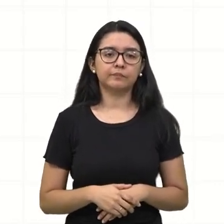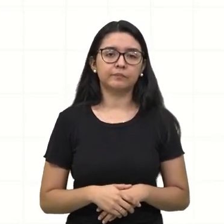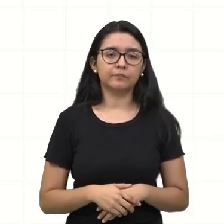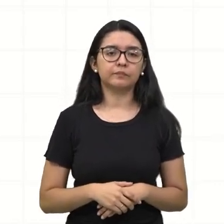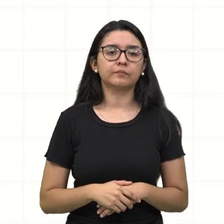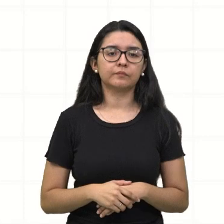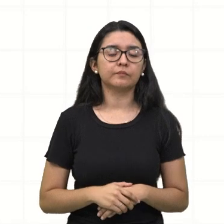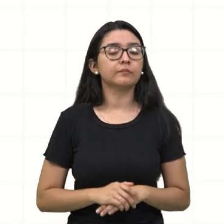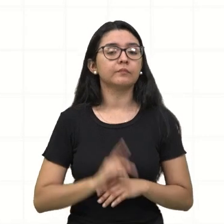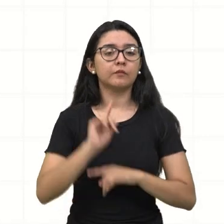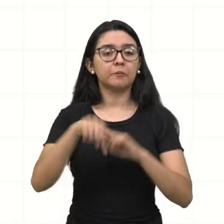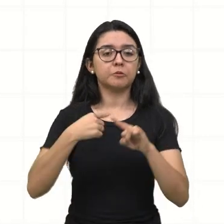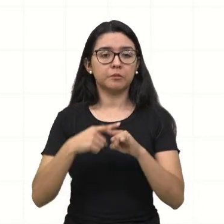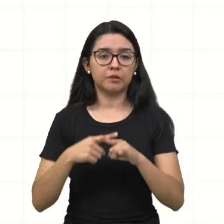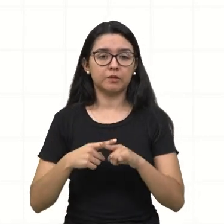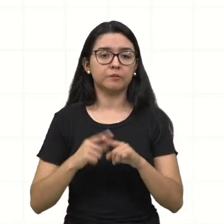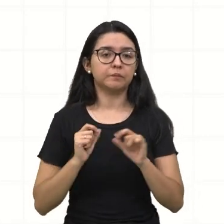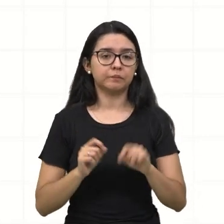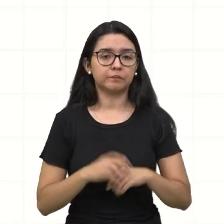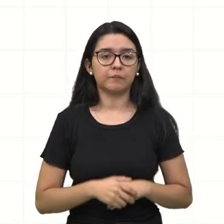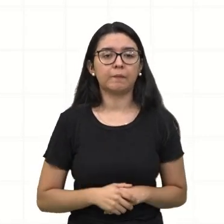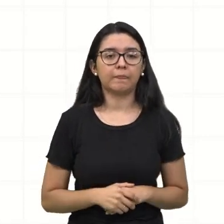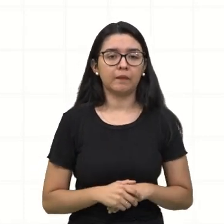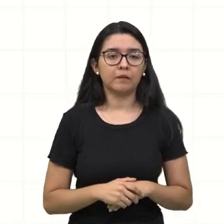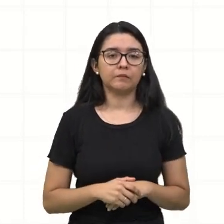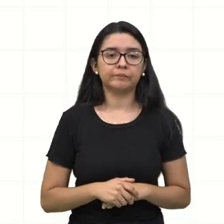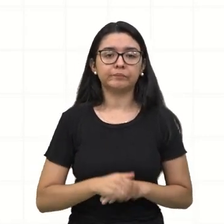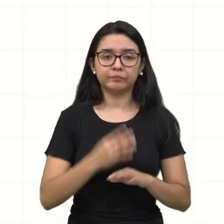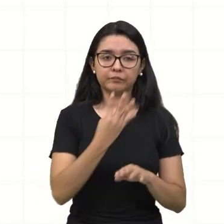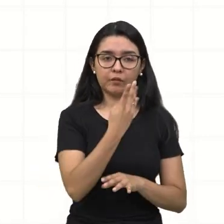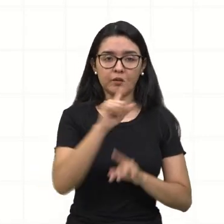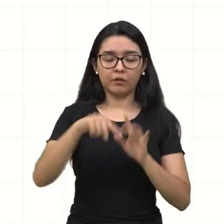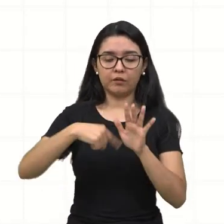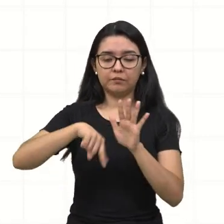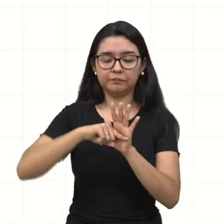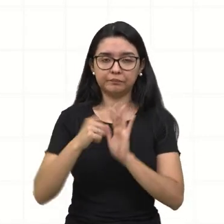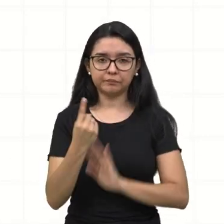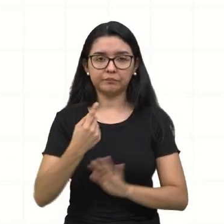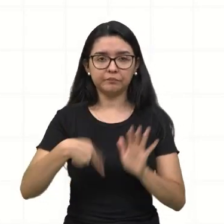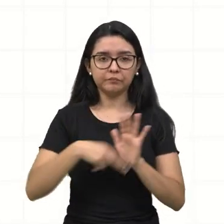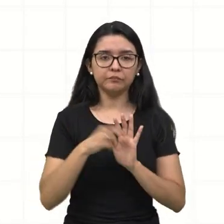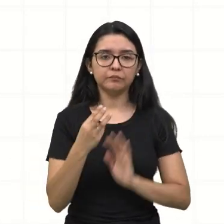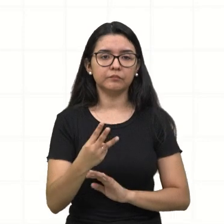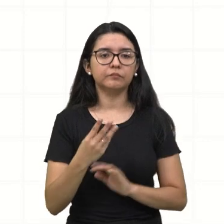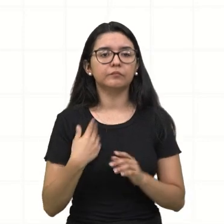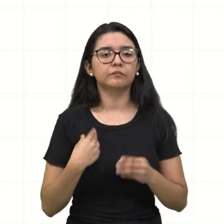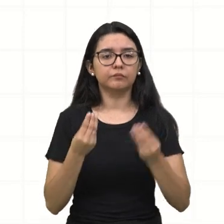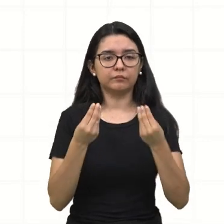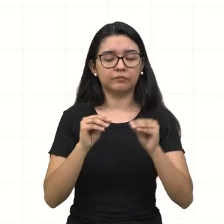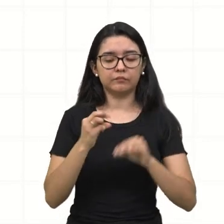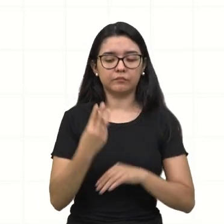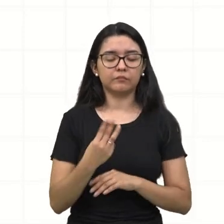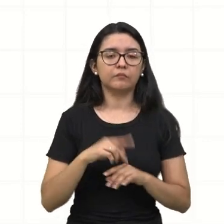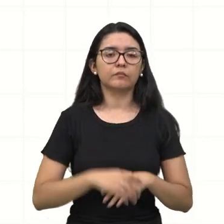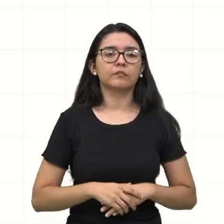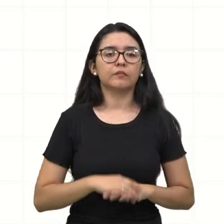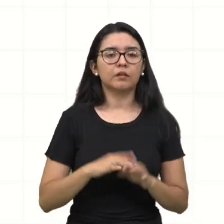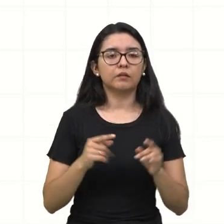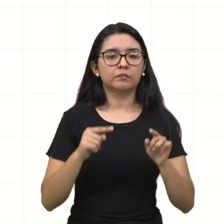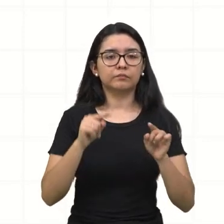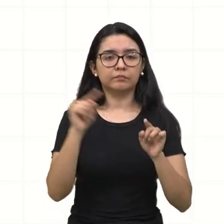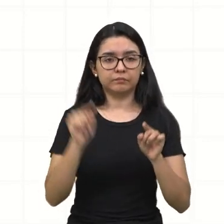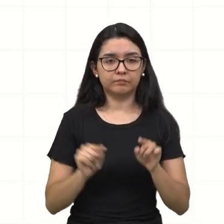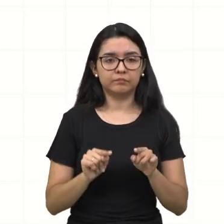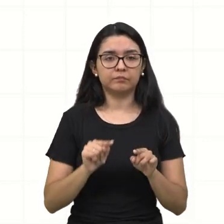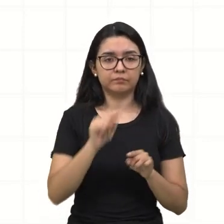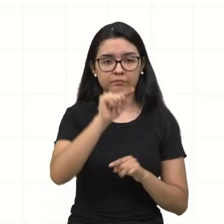isso está multiplicando, resolve-se essa subtração aqui, 4 menos 1, 3. Aí nós vamos fechar aqui, bem aqui tem um colchete, né? Não posso esquecer